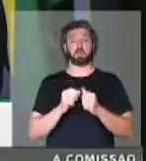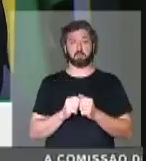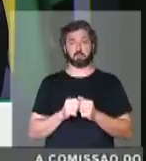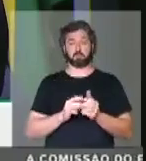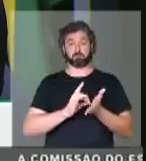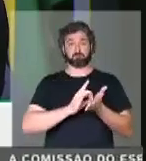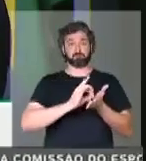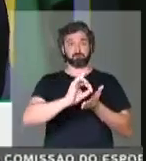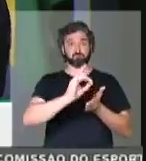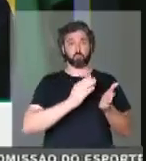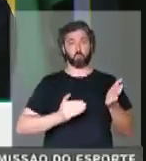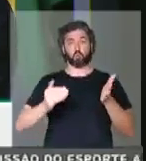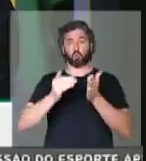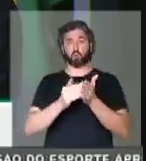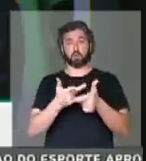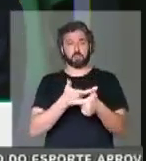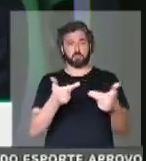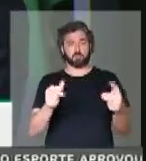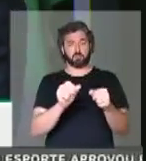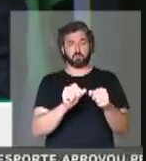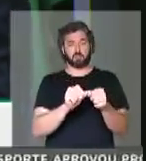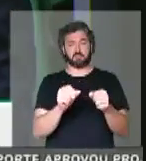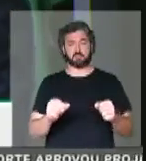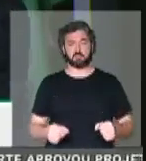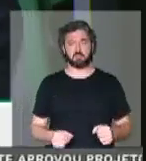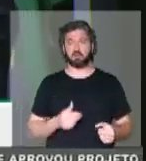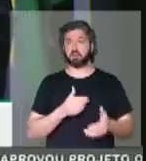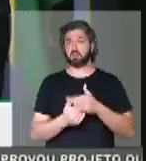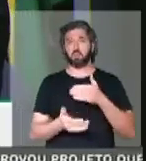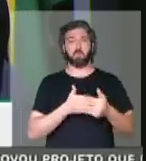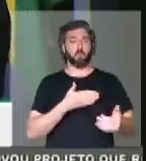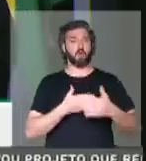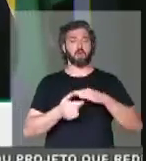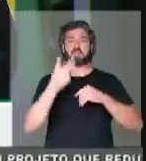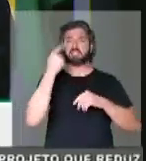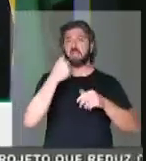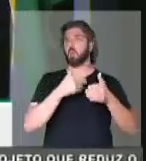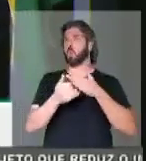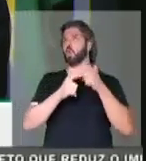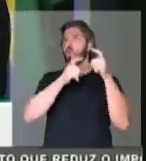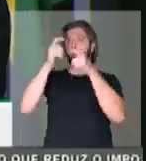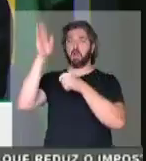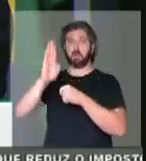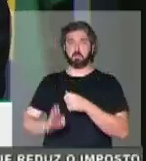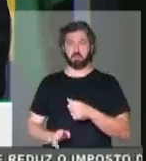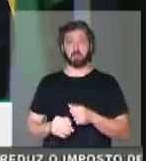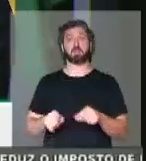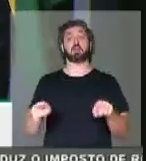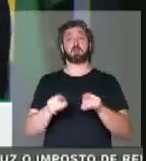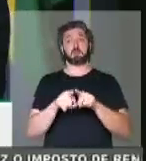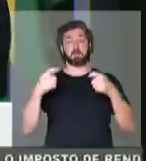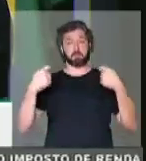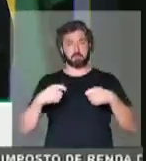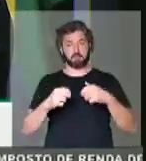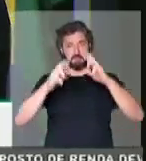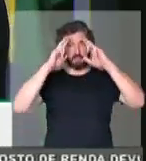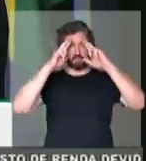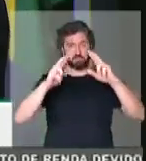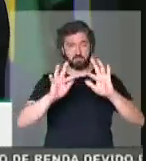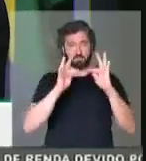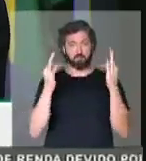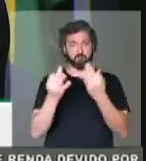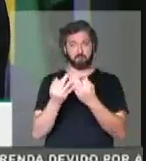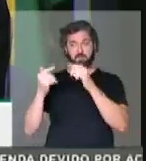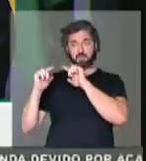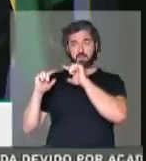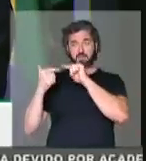de repudiarmos tais procedimentos, quer seja lá e quer seja em qualquer parte do Brasil. É preciso de respeitar a